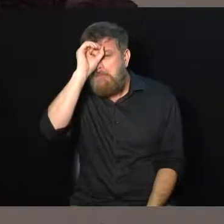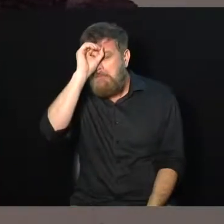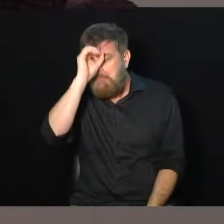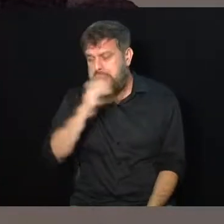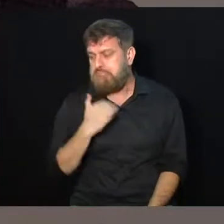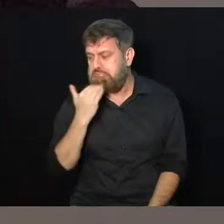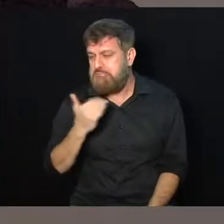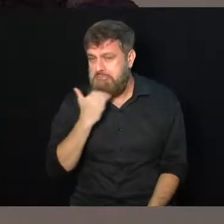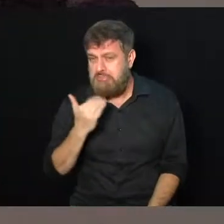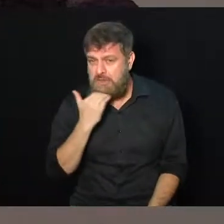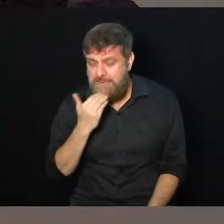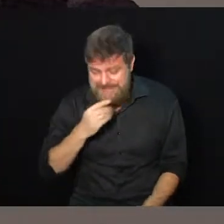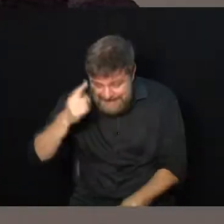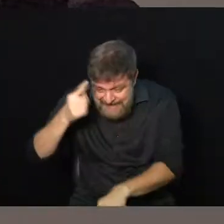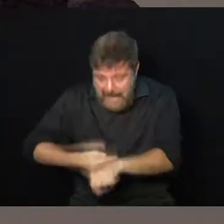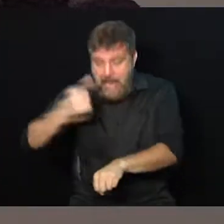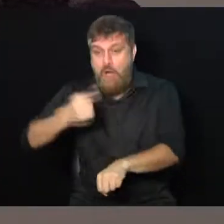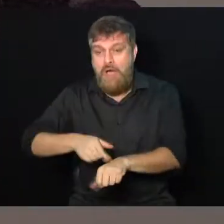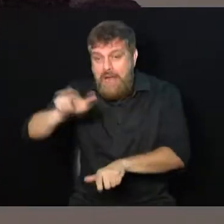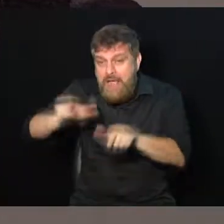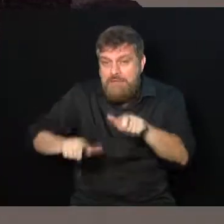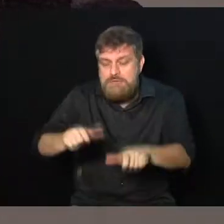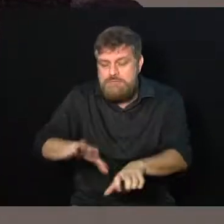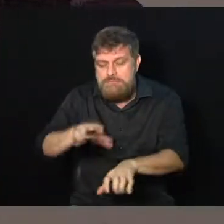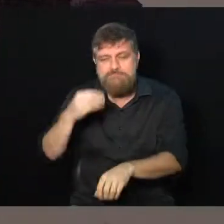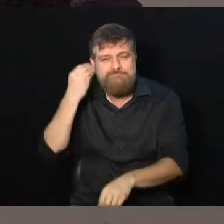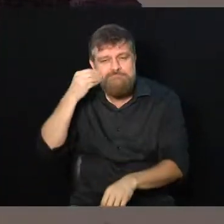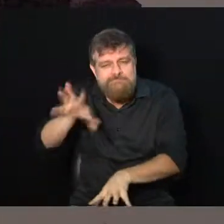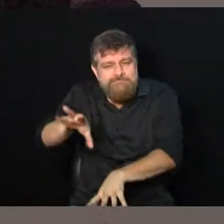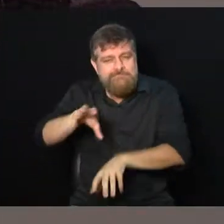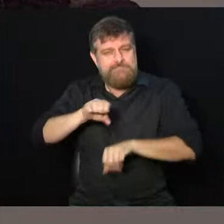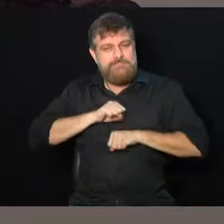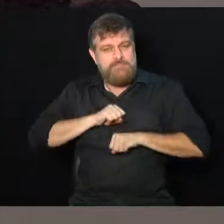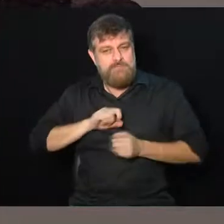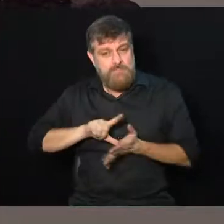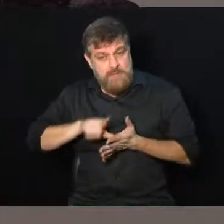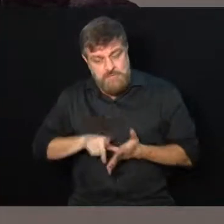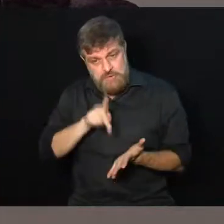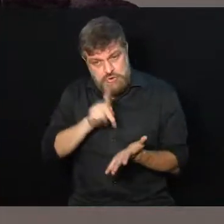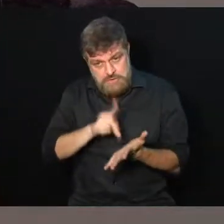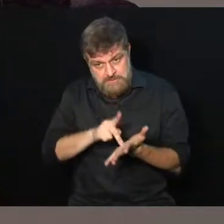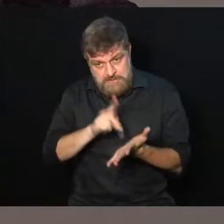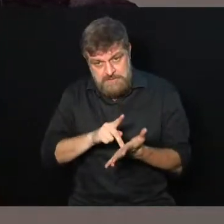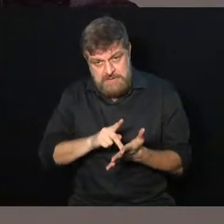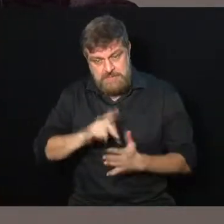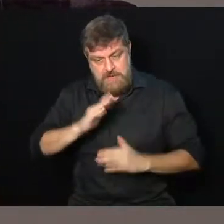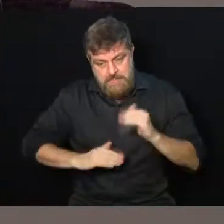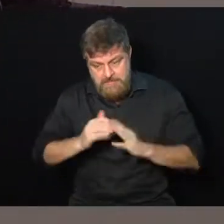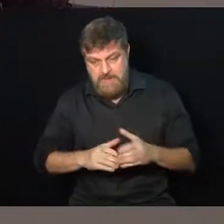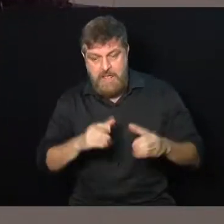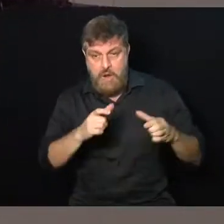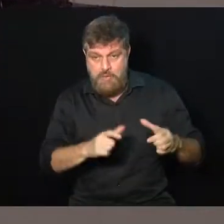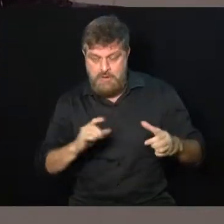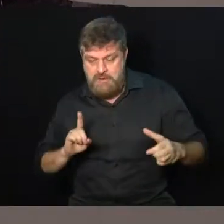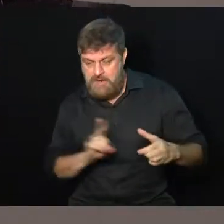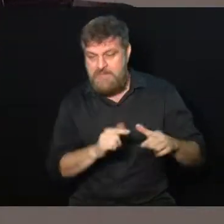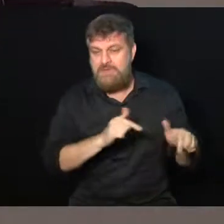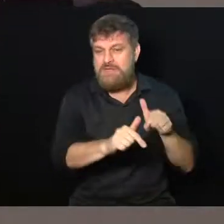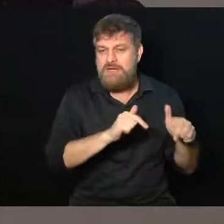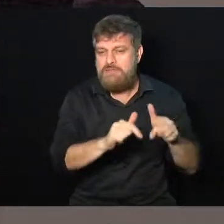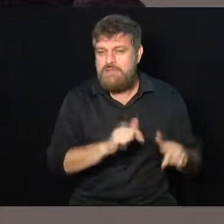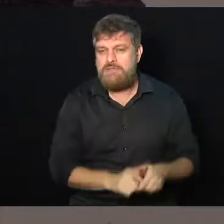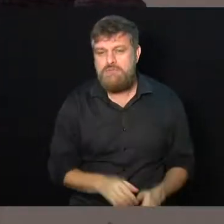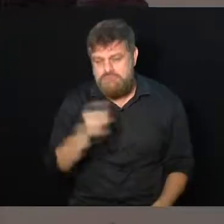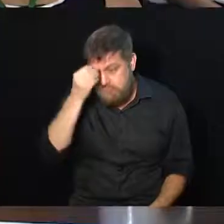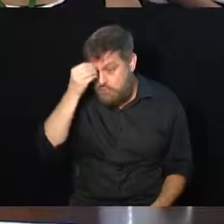na prática. E esse é o momento delas vivenciarem essa experiência para, de fato, depois voltarem para os seus espaços diferenciada, né,